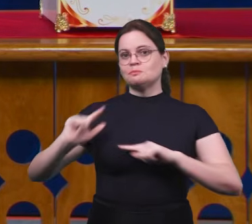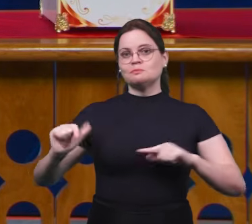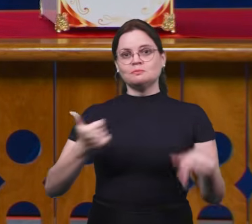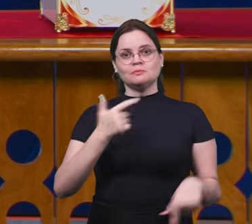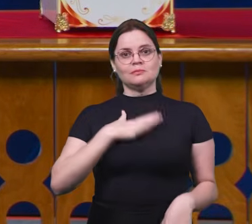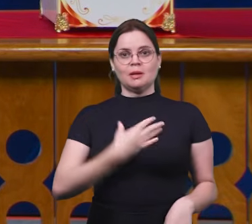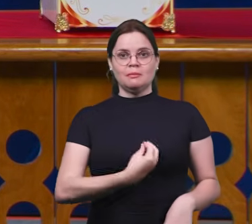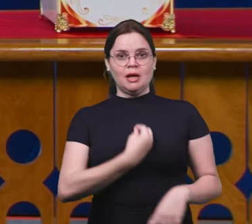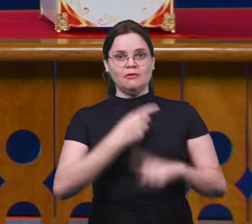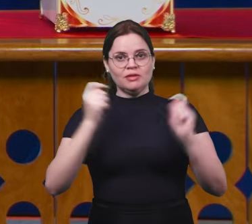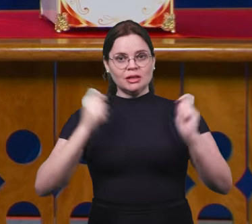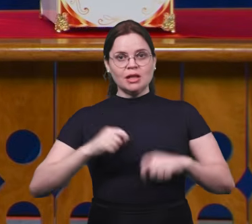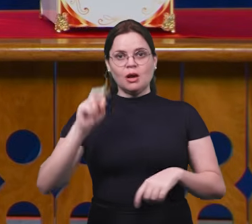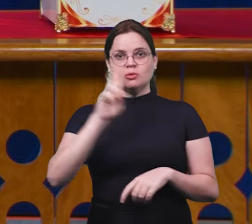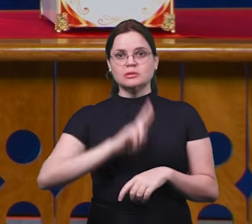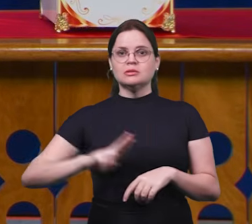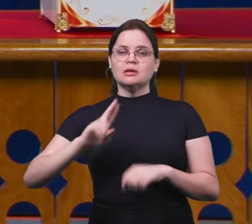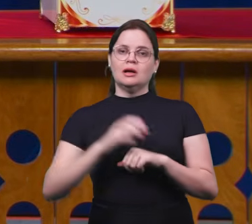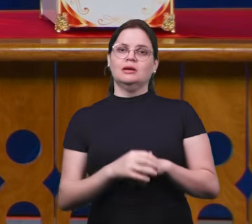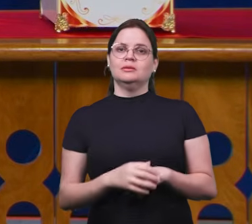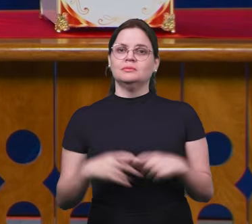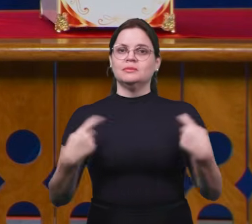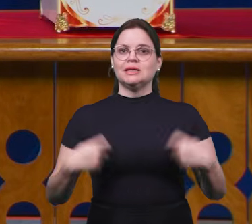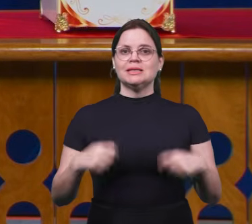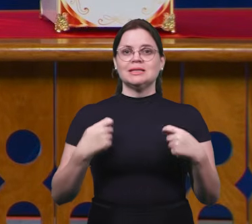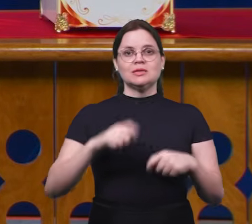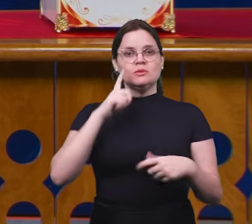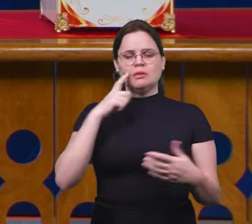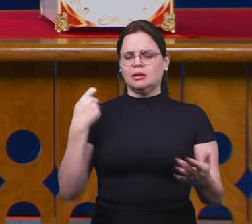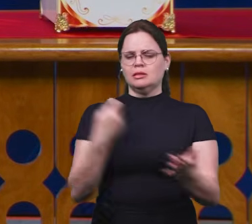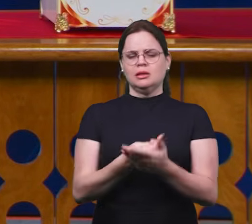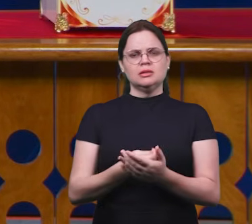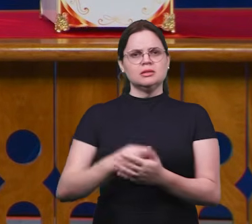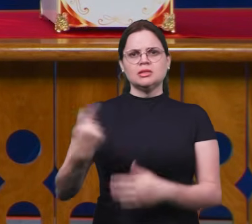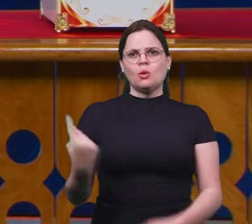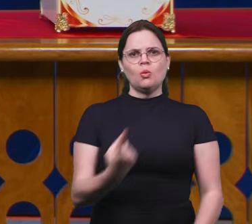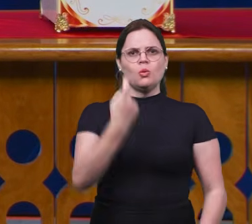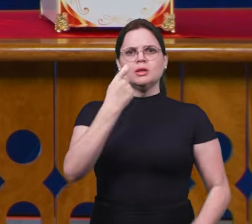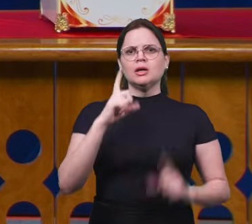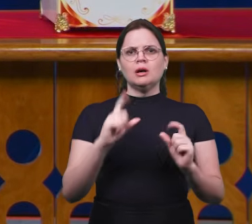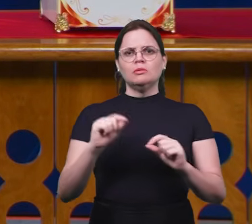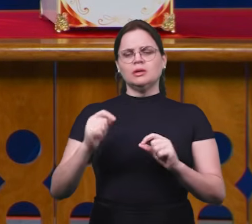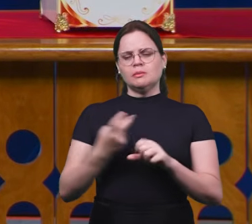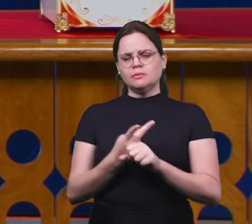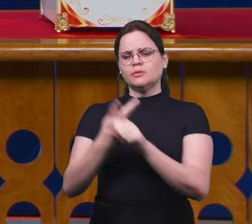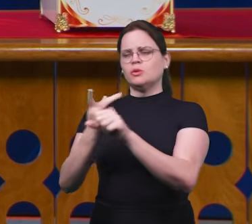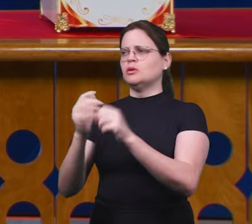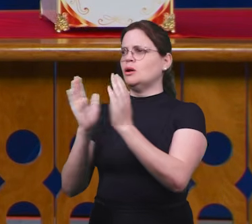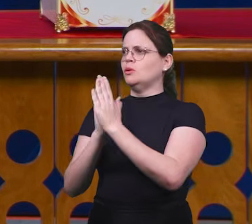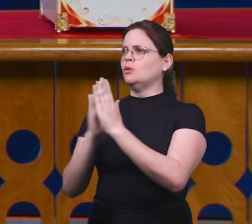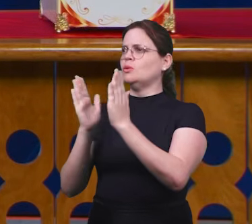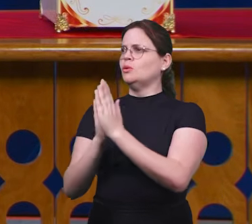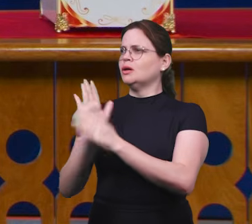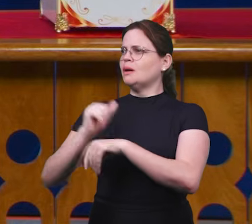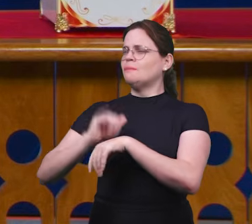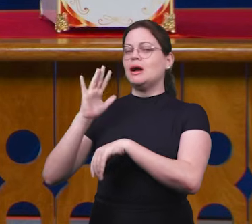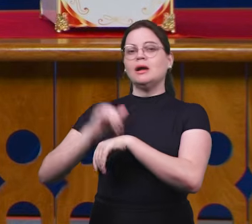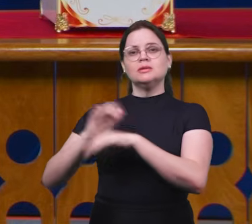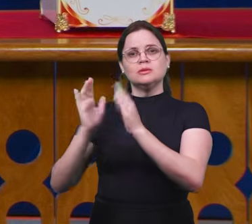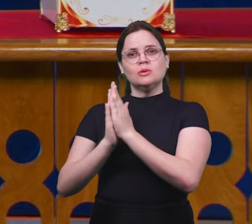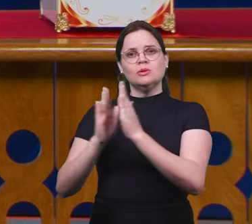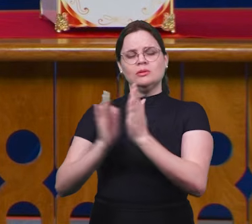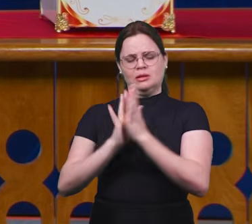fazer através da minha vida. Basta tomar uma posição, buscarmos ao Senhor, orarmos